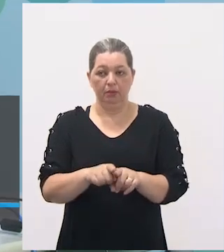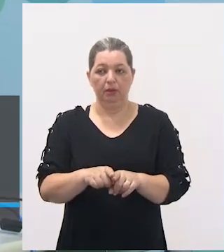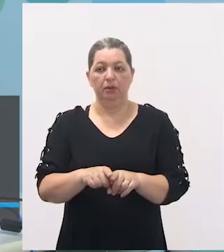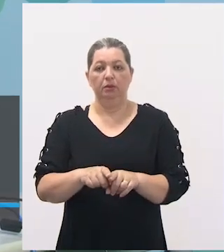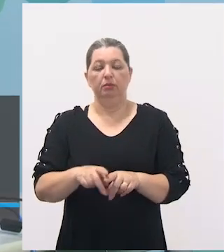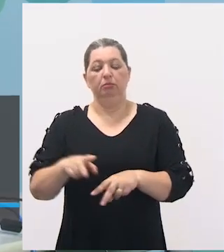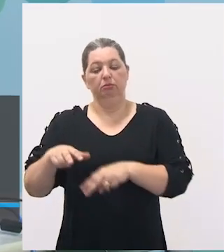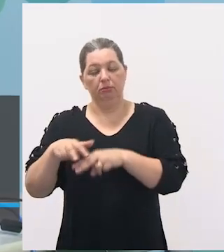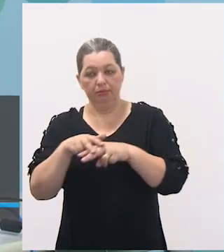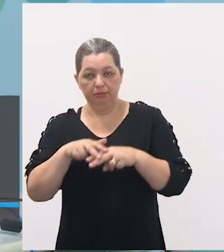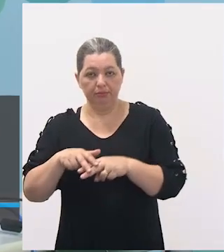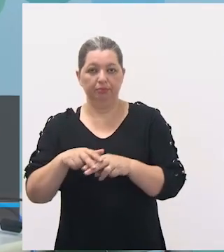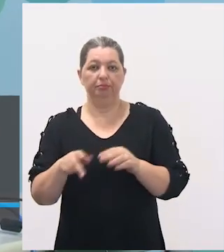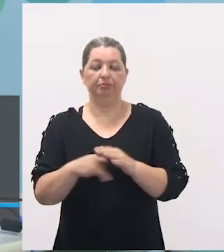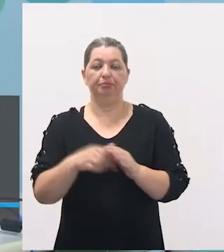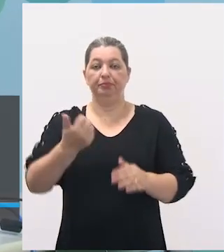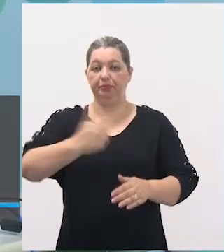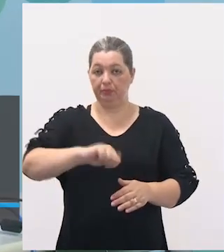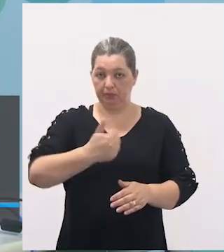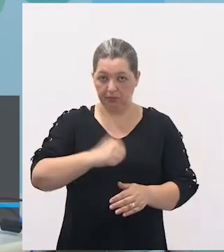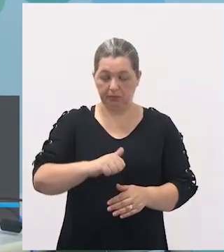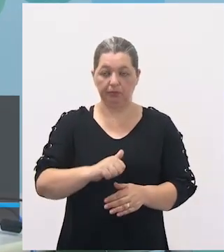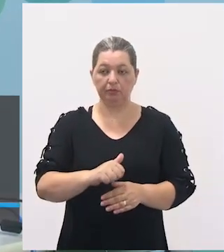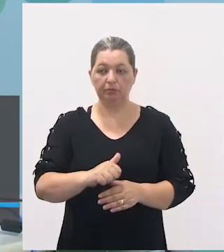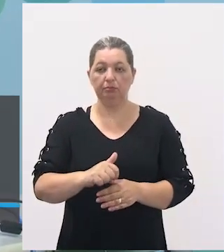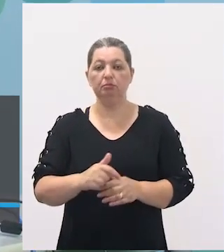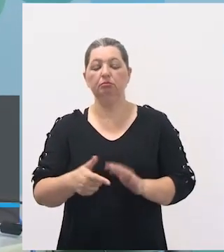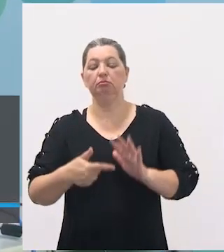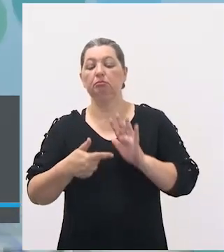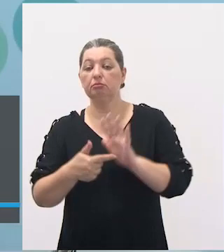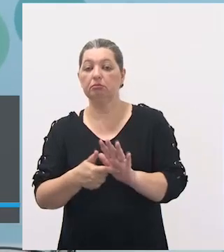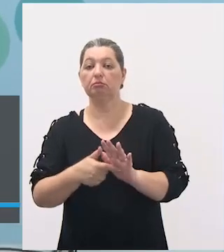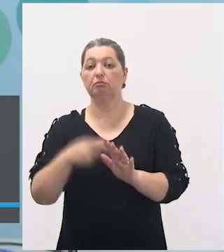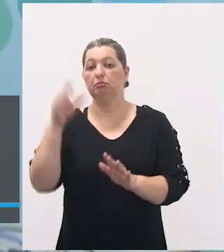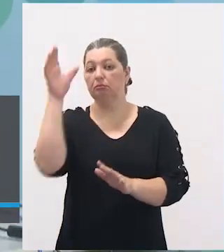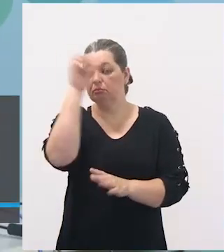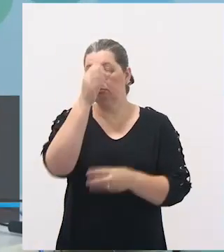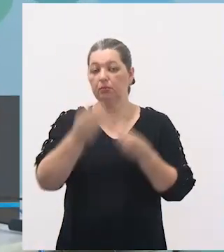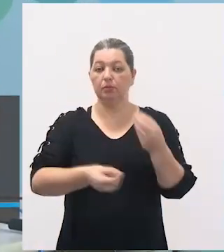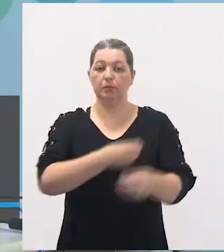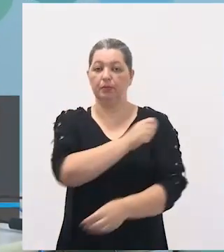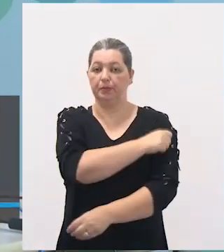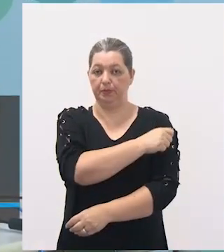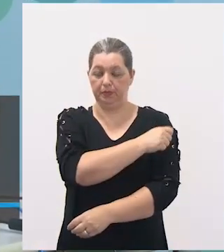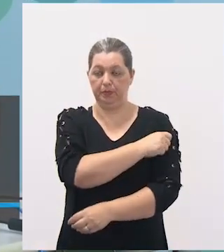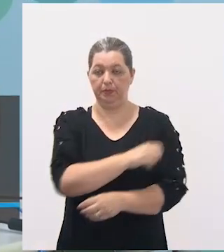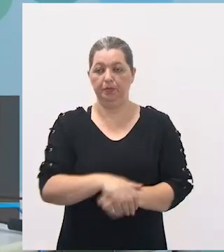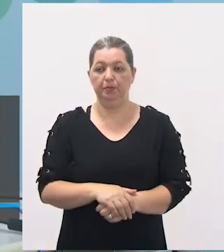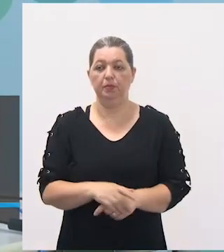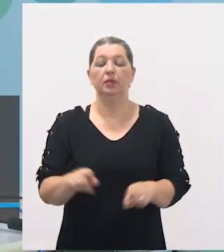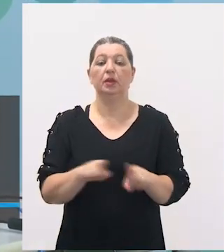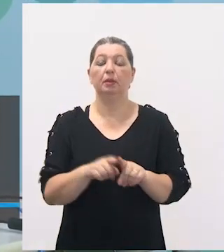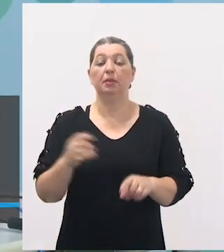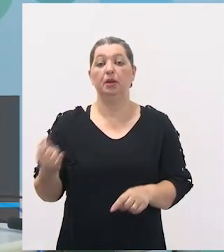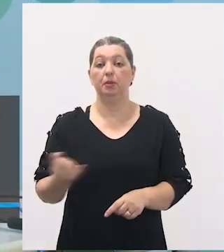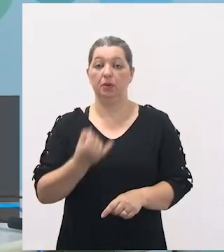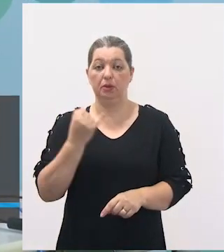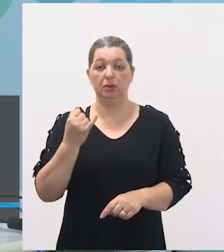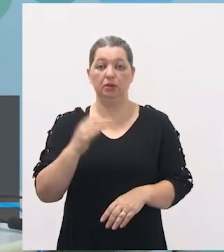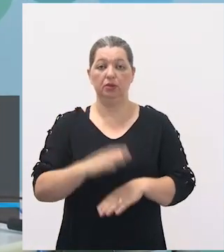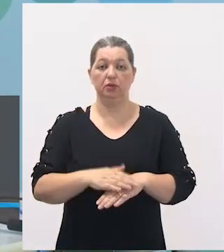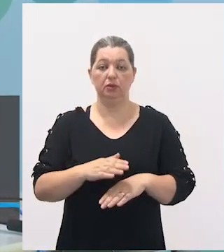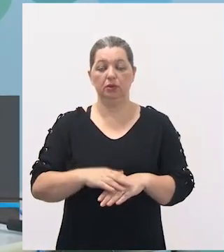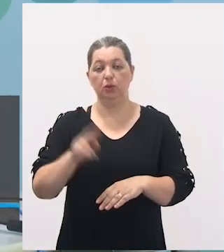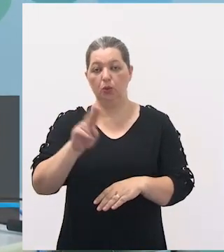avaliações externas como indicador para a aprendizagem dos estudantes, bem como também a importância de fazer uso